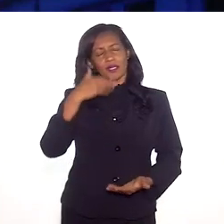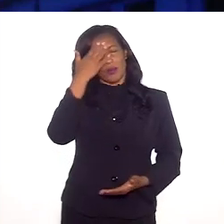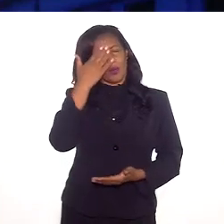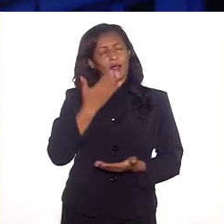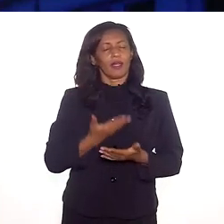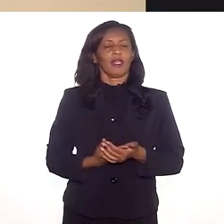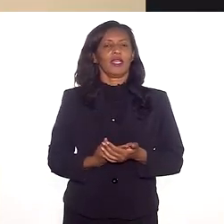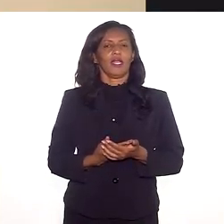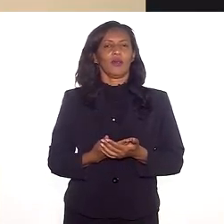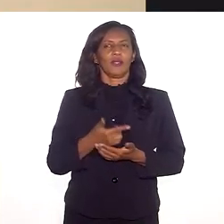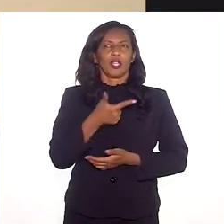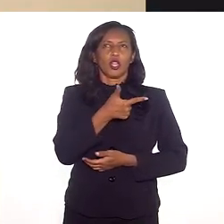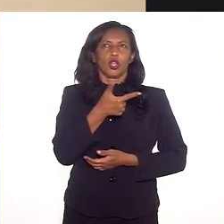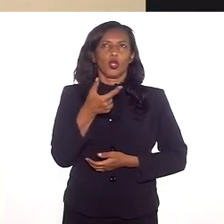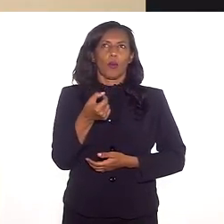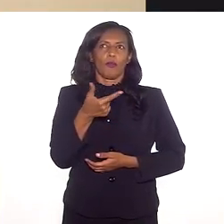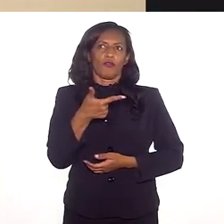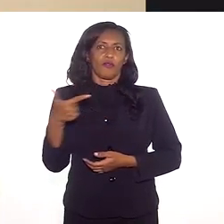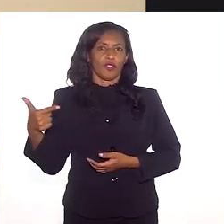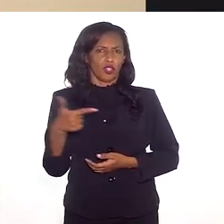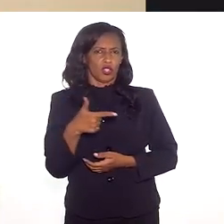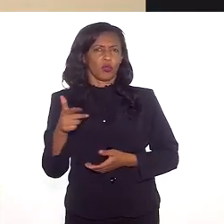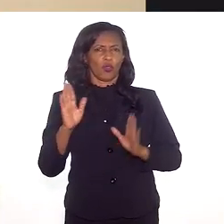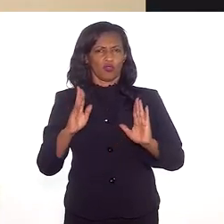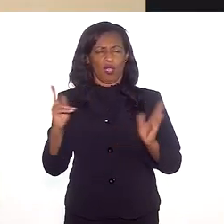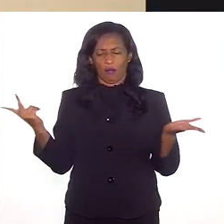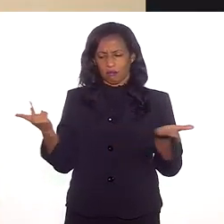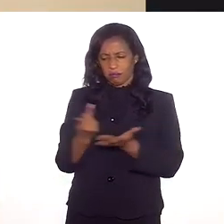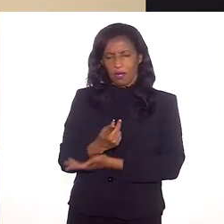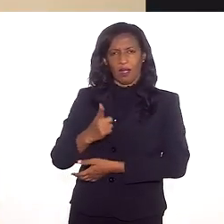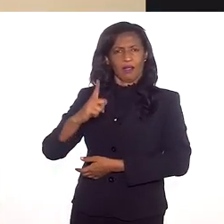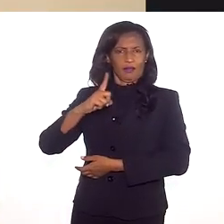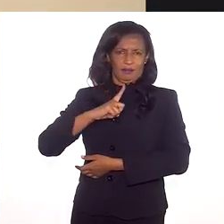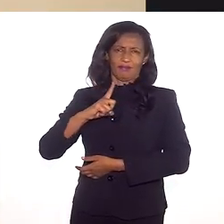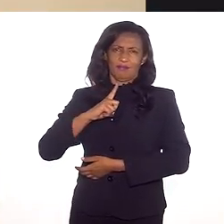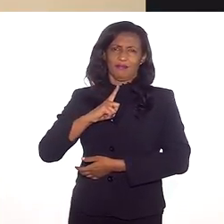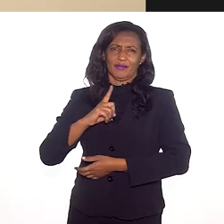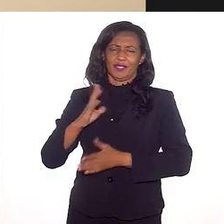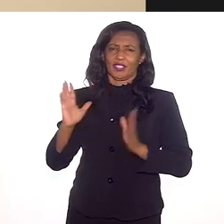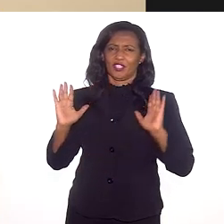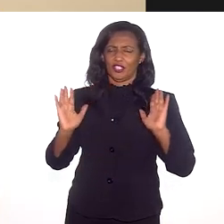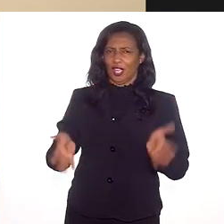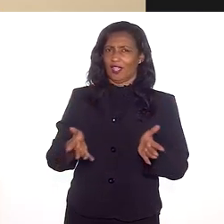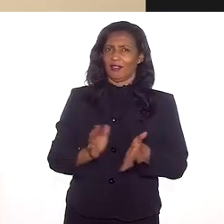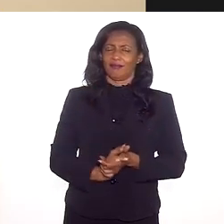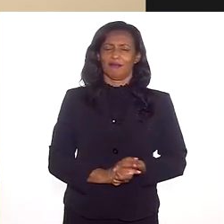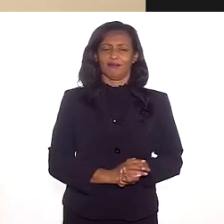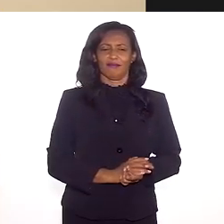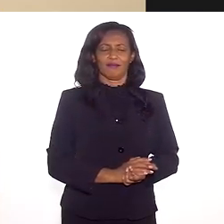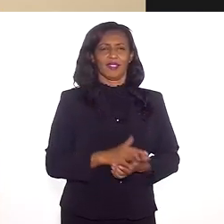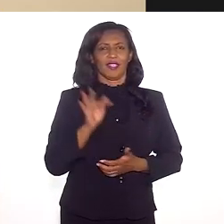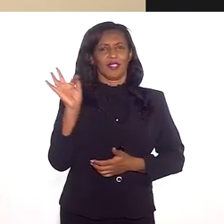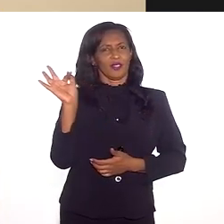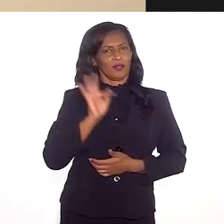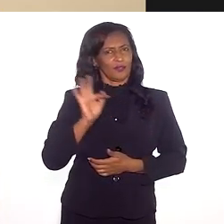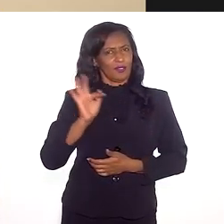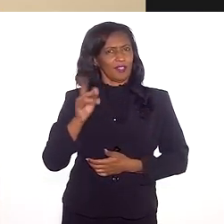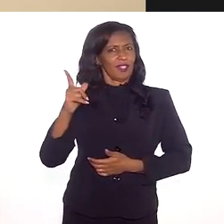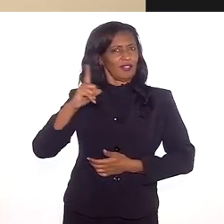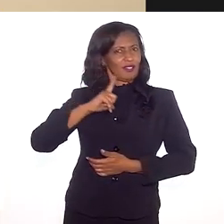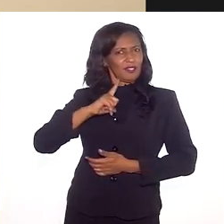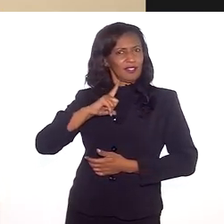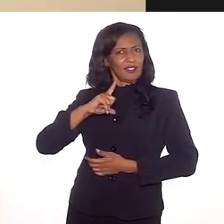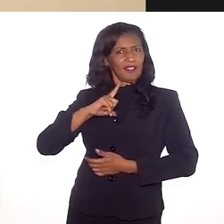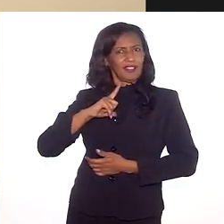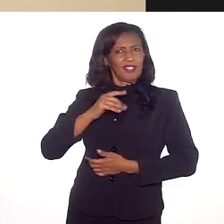creio que seja para 2022, quando a gente tem grandes efemérides, né? Em fevereiro, a gente